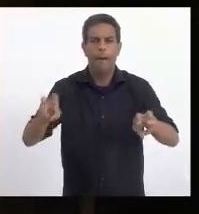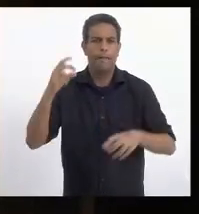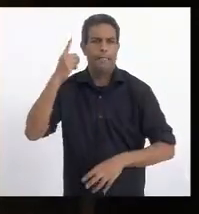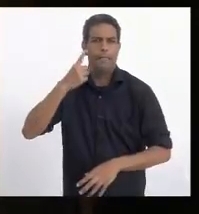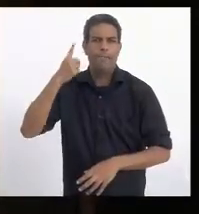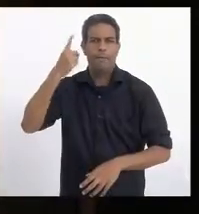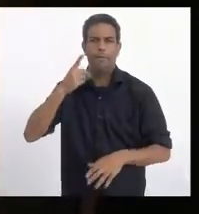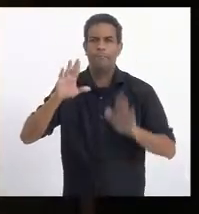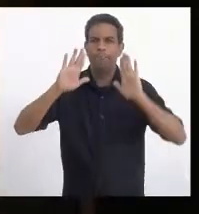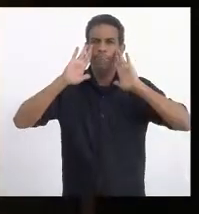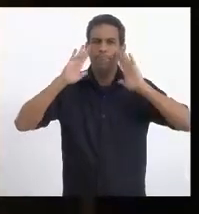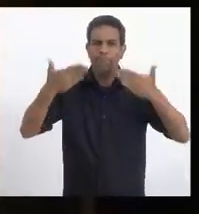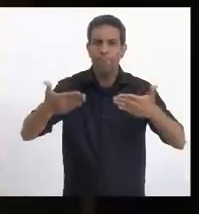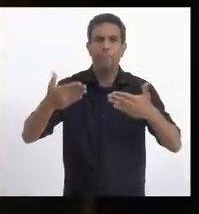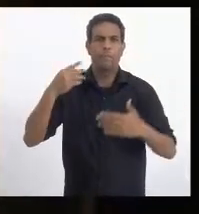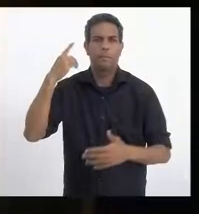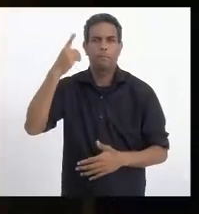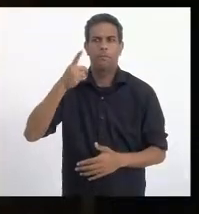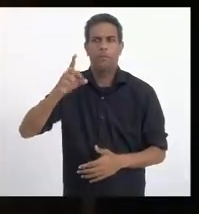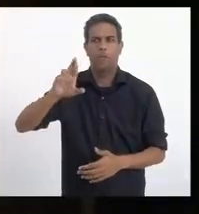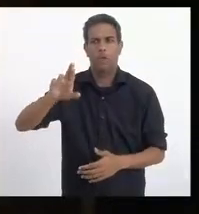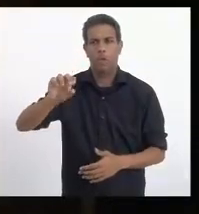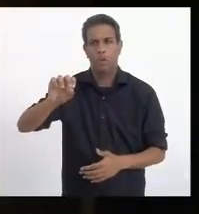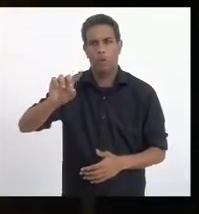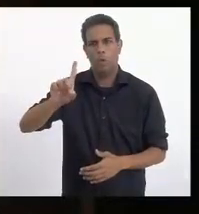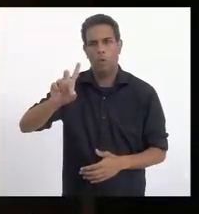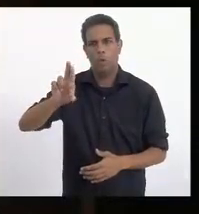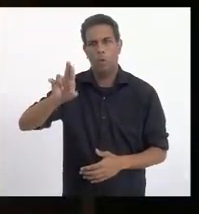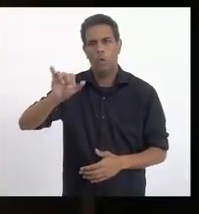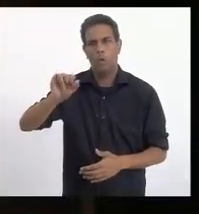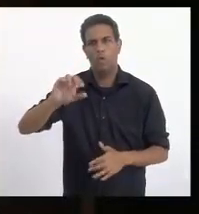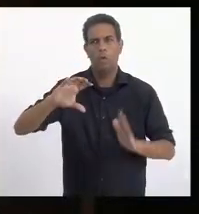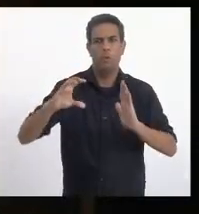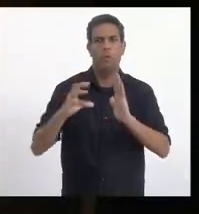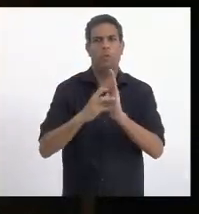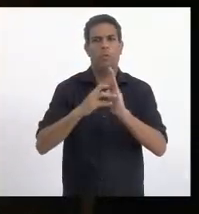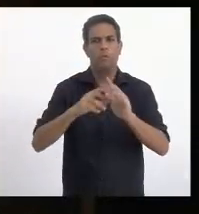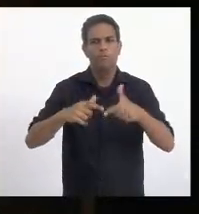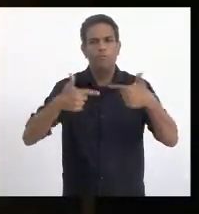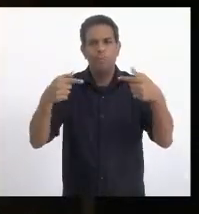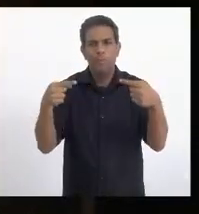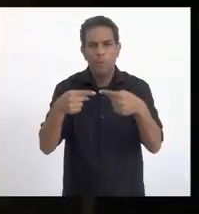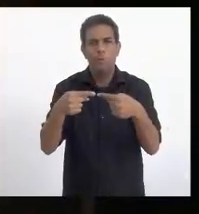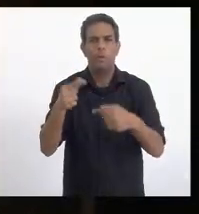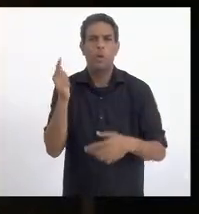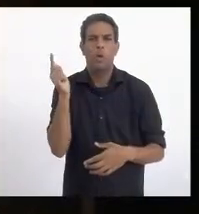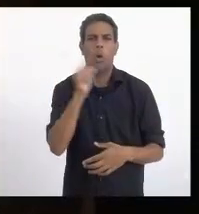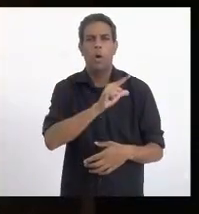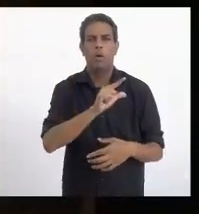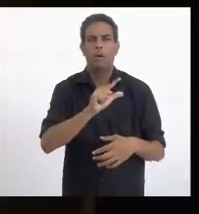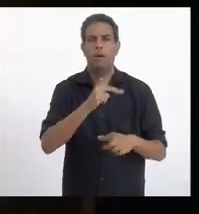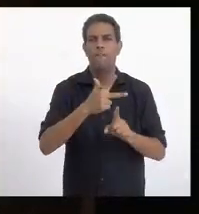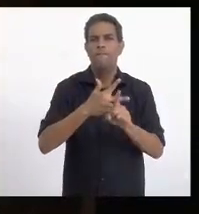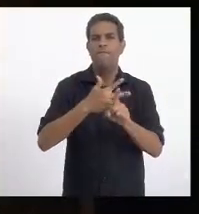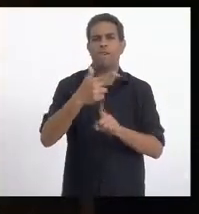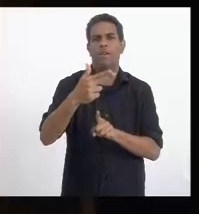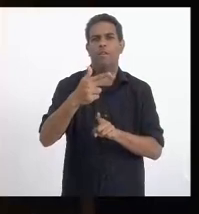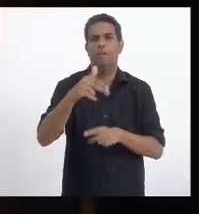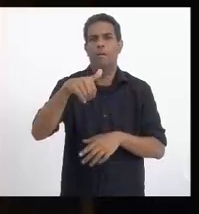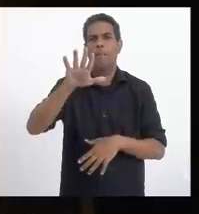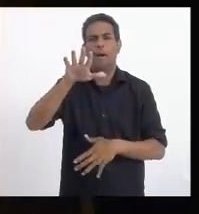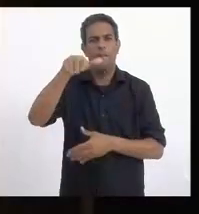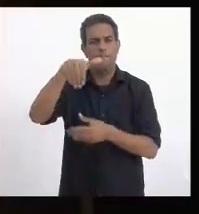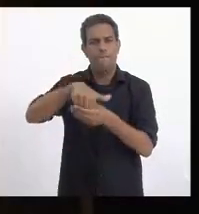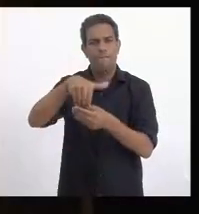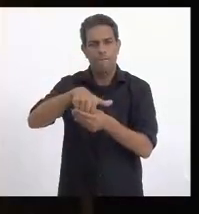e especial Deputado Rodrigo Amorim foi do meu partido dobramos juntos na Deputado feliz pela sua vitória Deputado mais votado